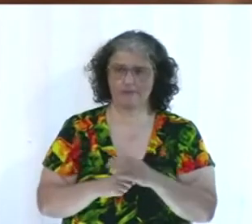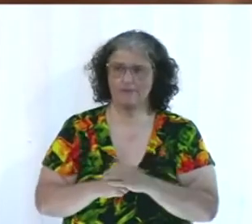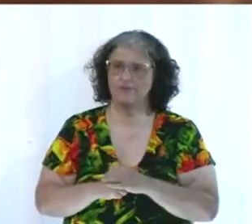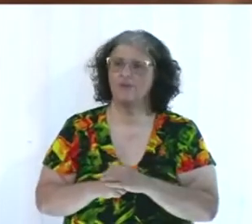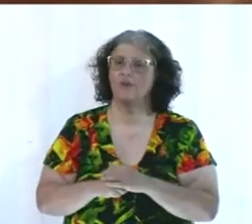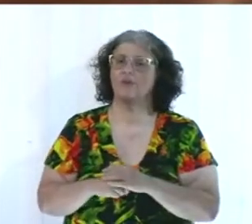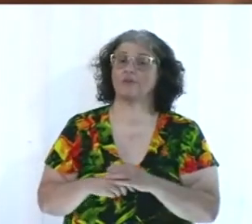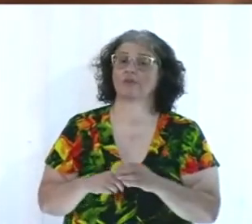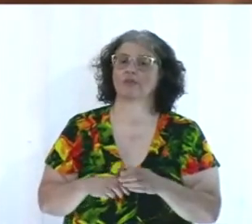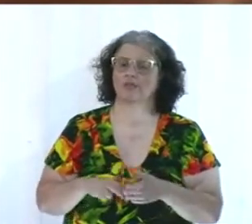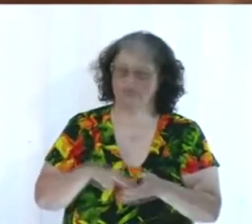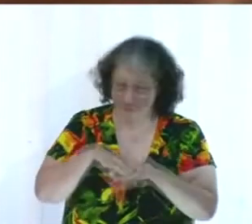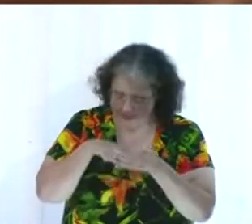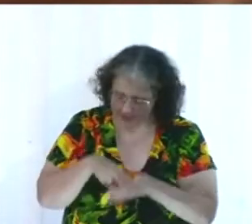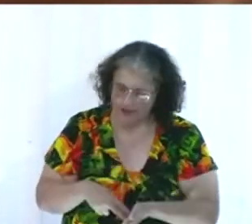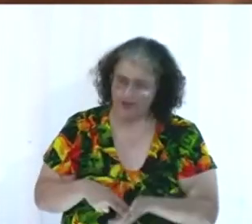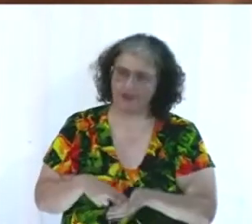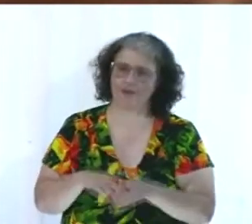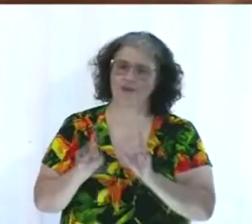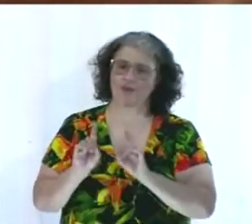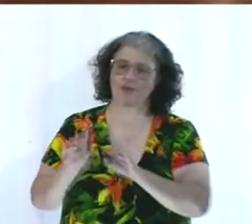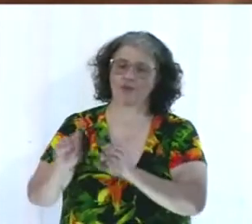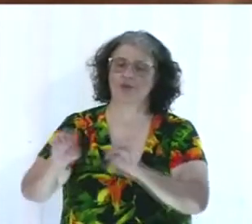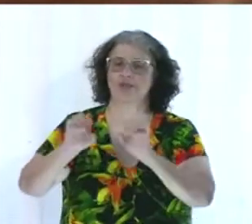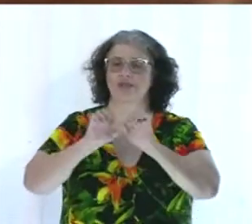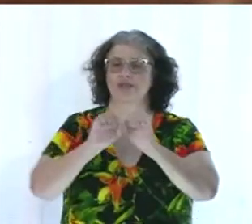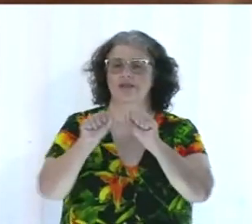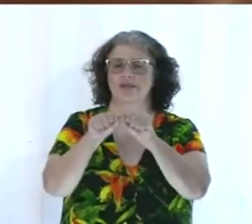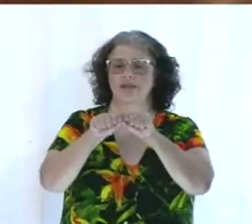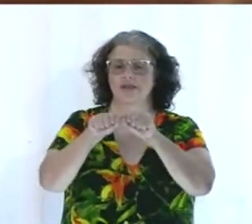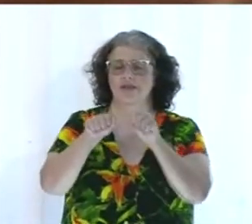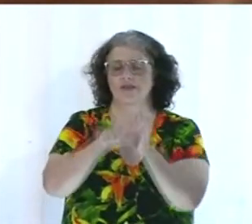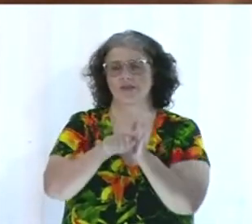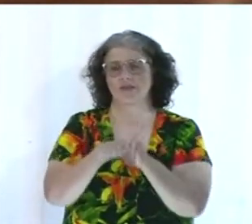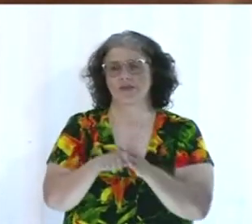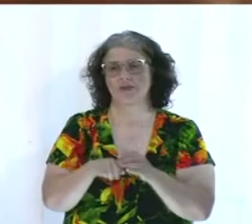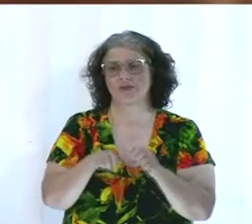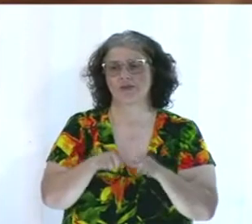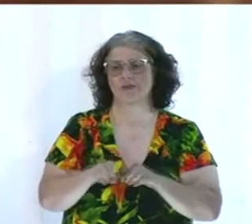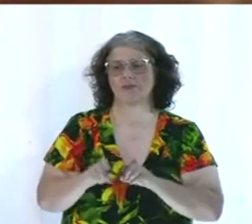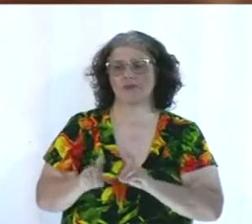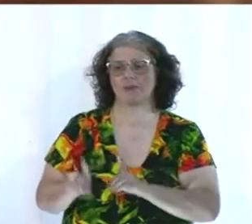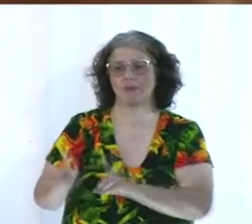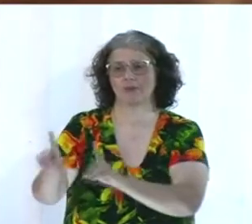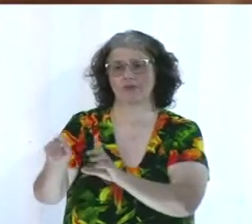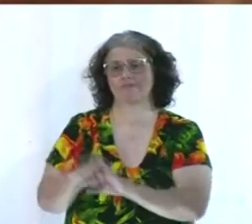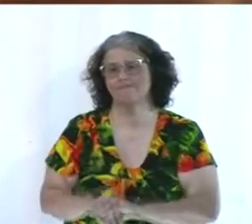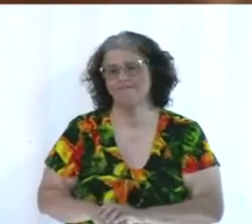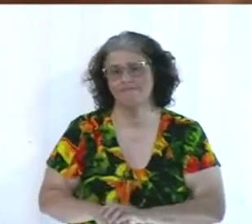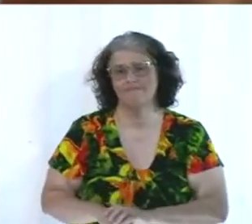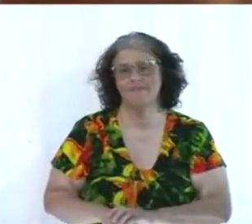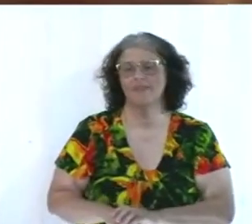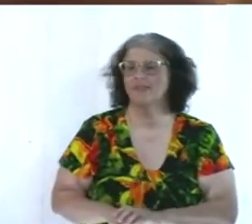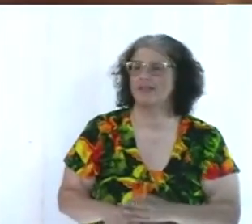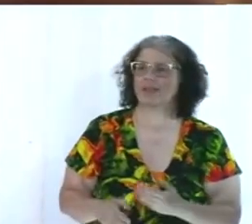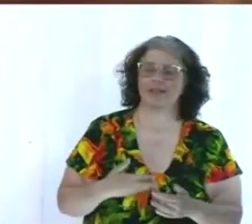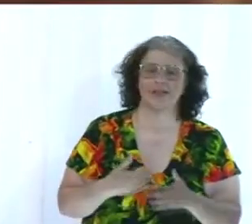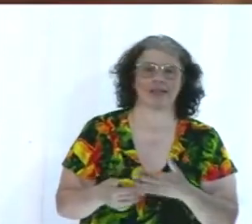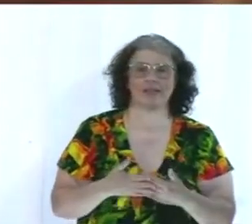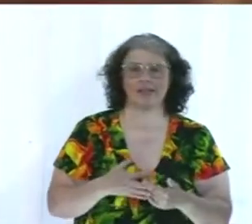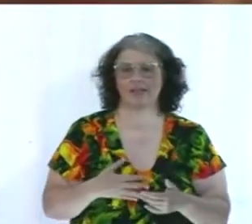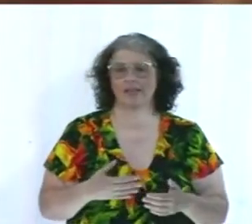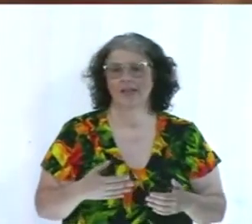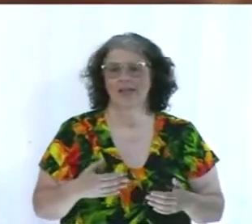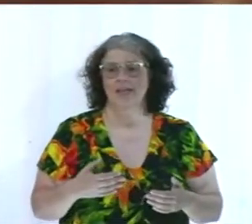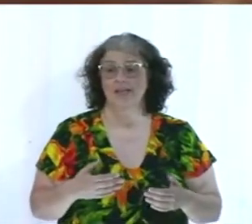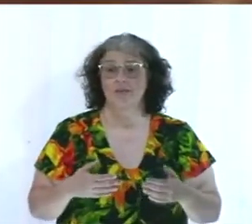Existem pessoas hoje que estão sendo iludidas e enganadas com um falso evangelho, com um pseudo-evangelho, com um evangelho que